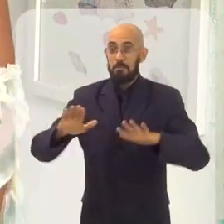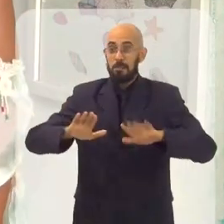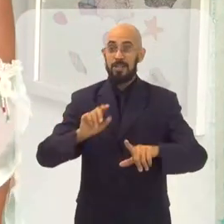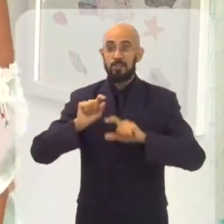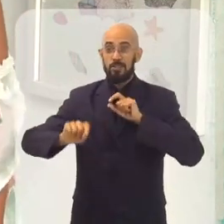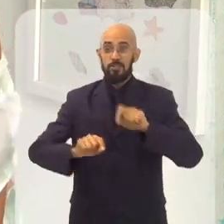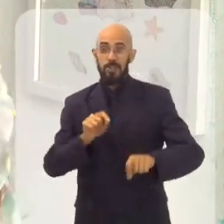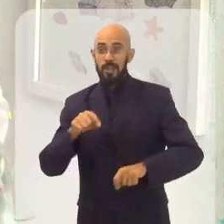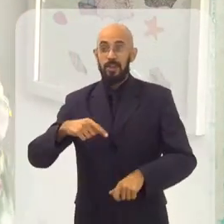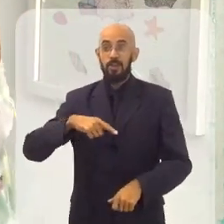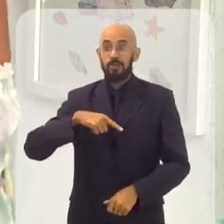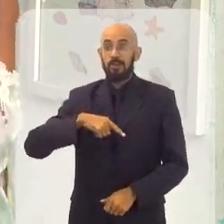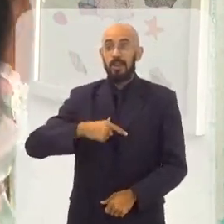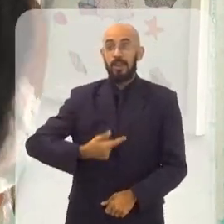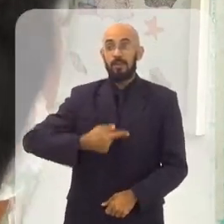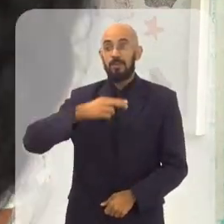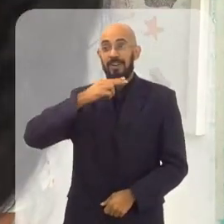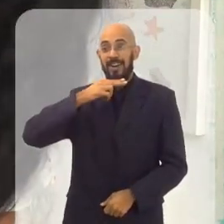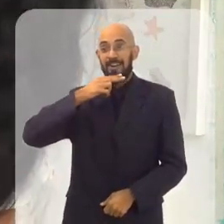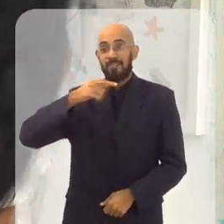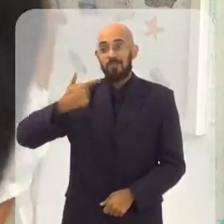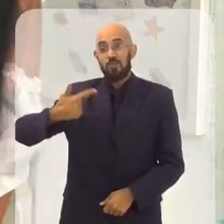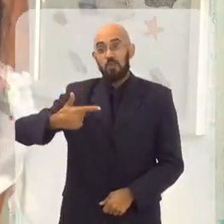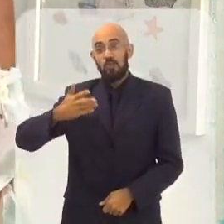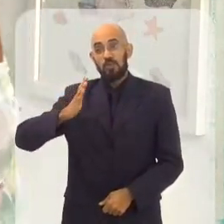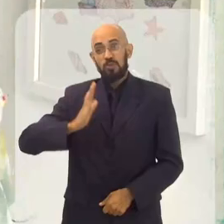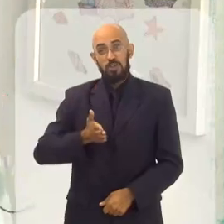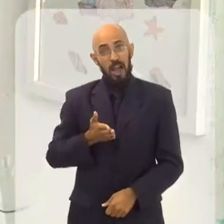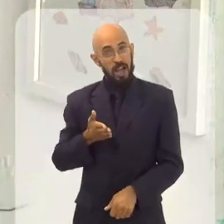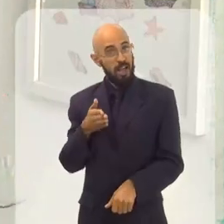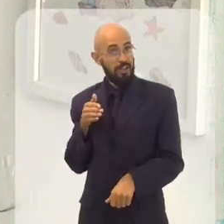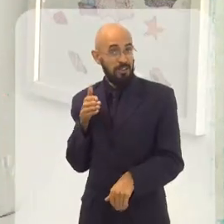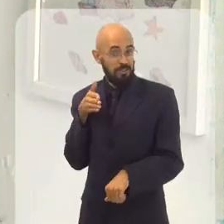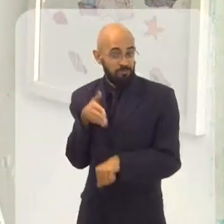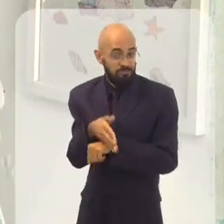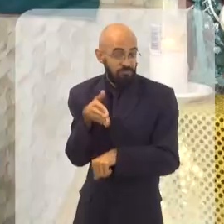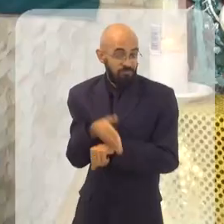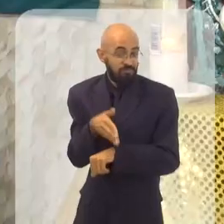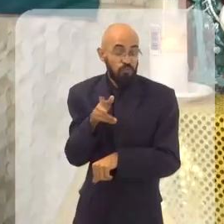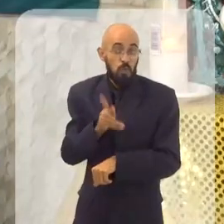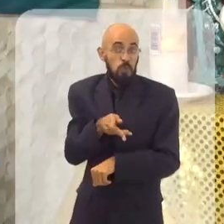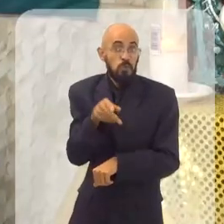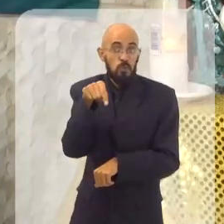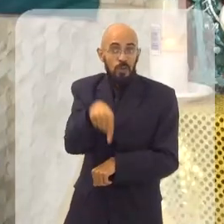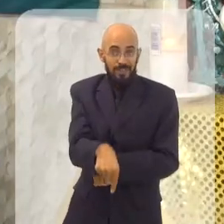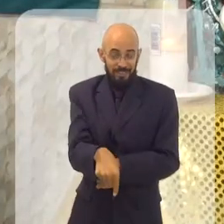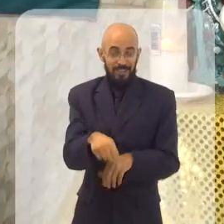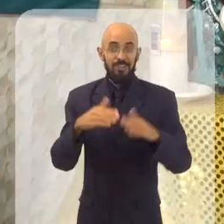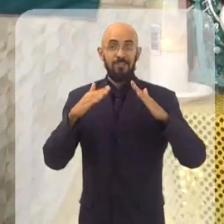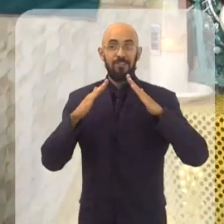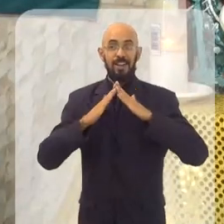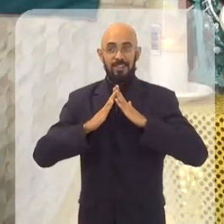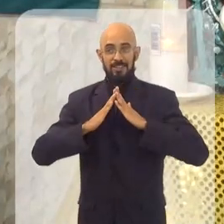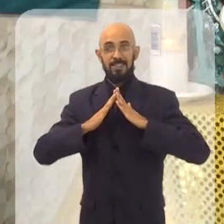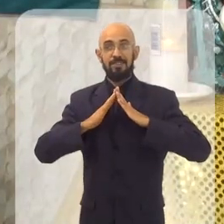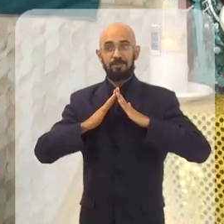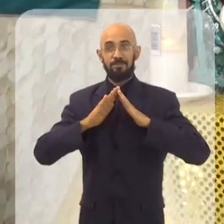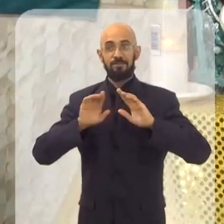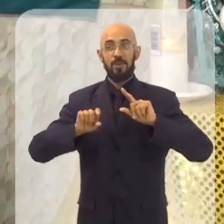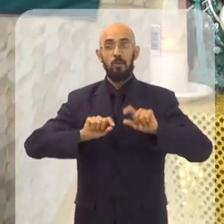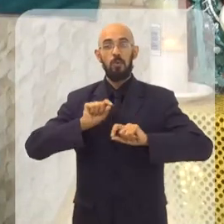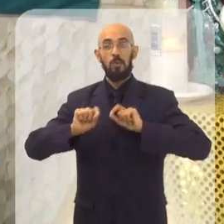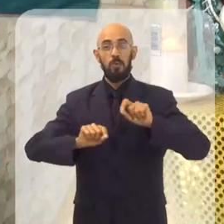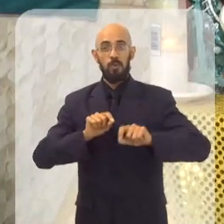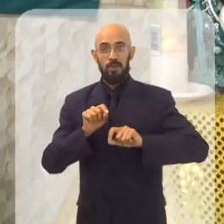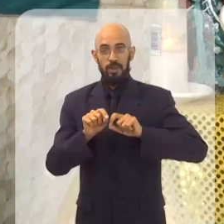tem bisneto da bisavó que começou a frequentar a casa. Mas você não acha que isso tem a ver justamente com isso?